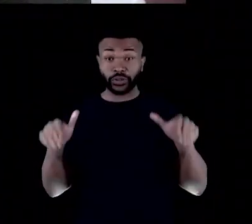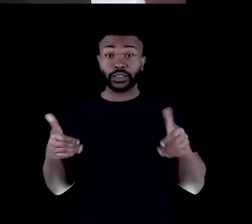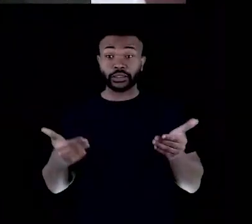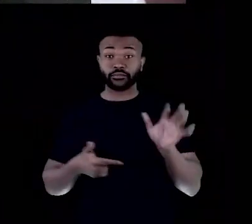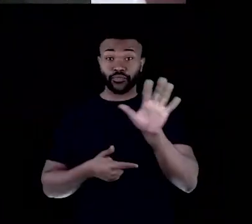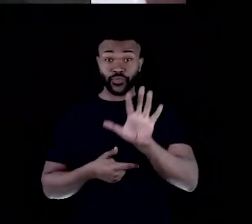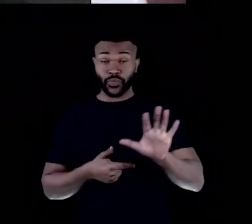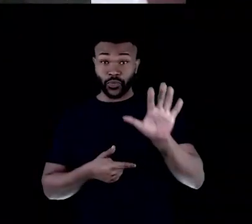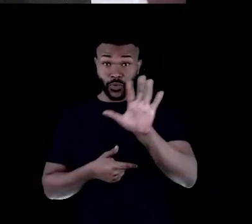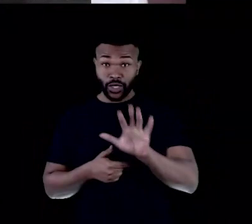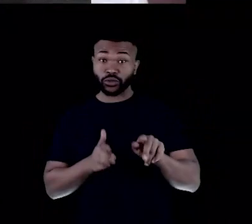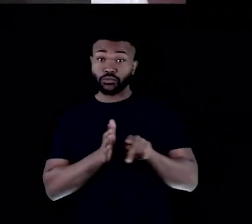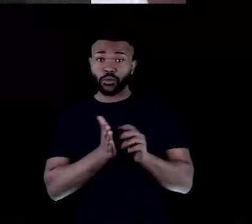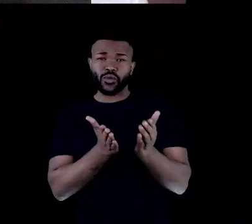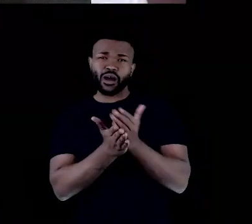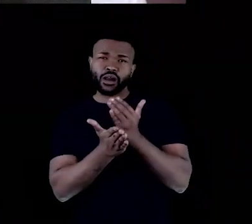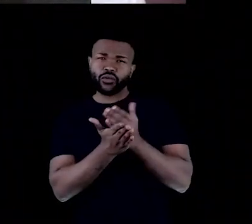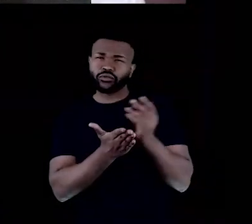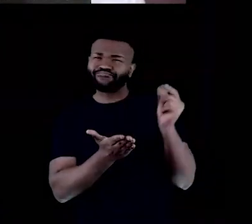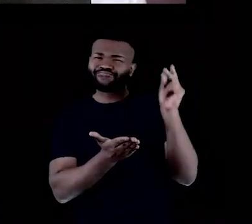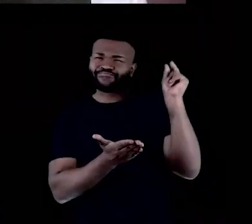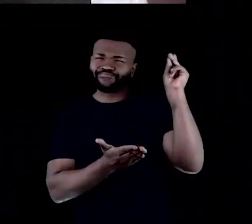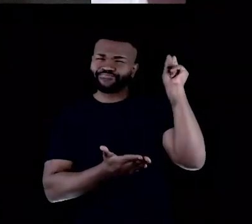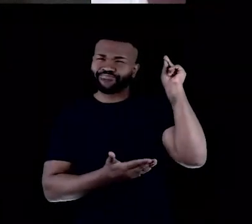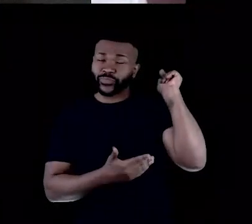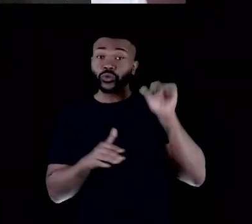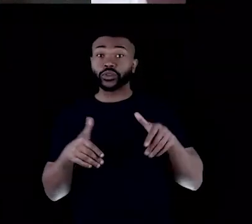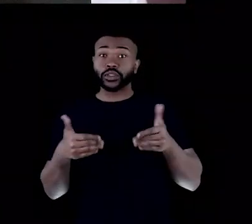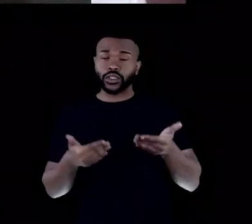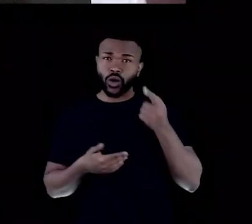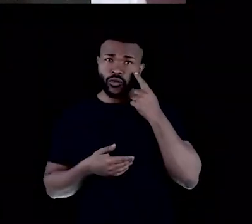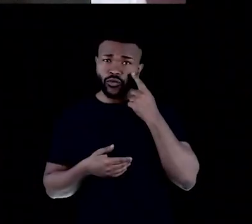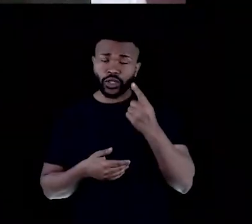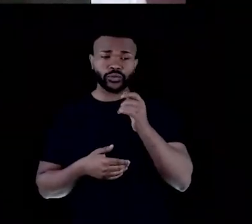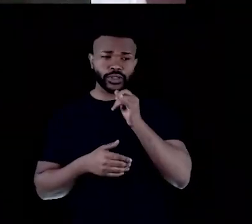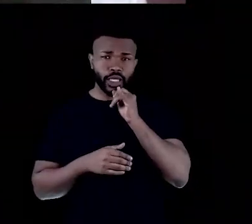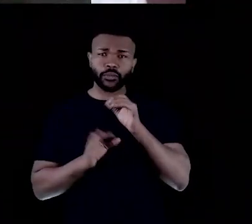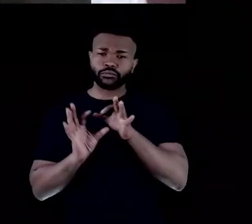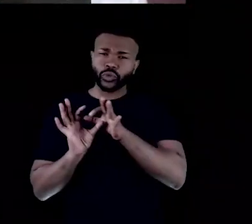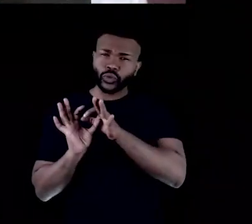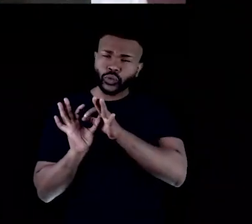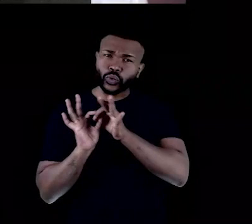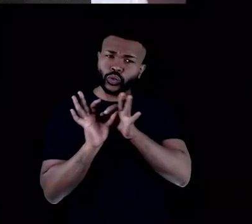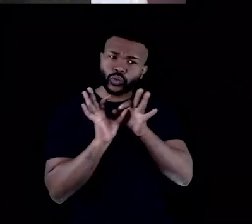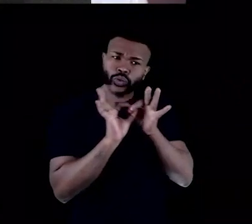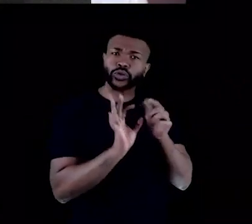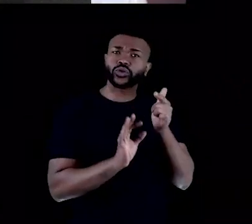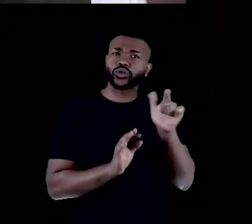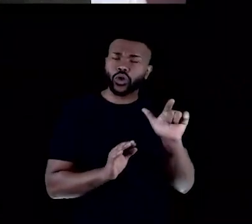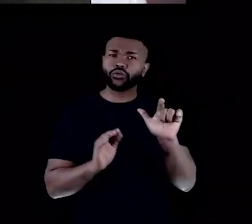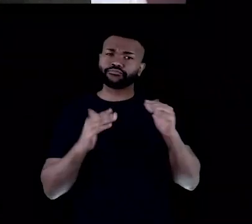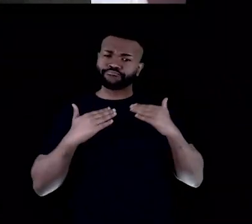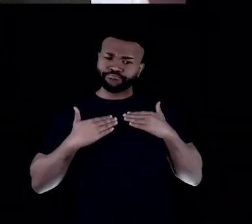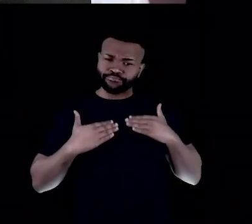A fonte das imagens, elas são de enciclopédias antigas, e eu acho essa operação de